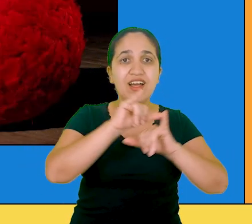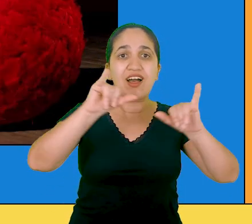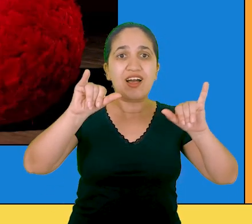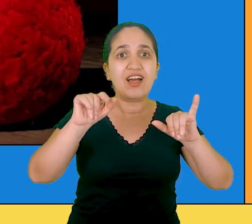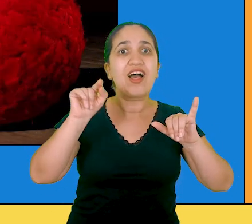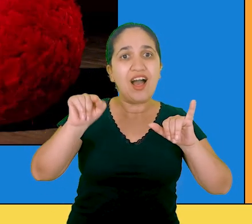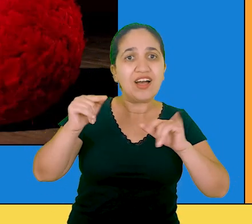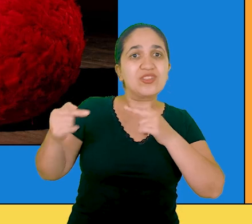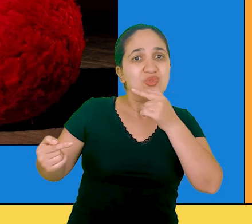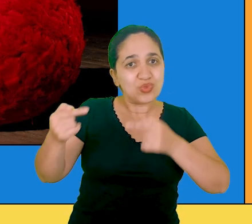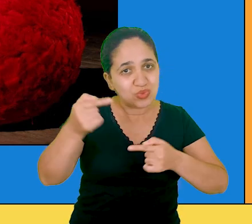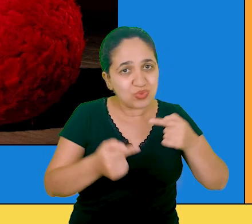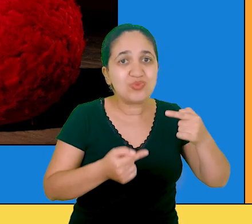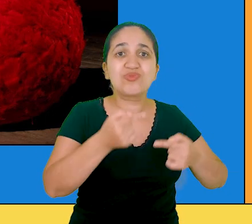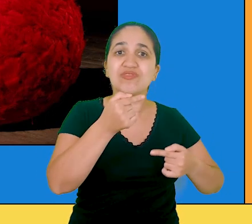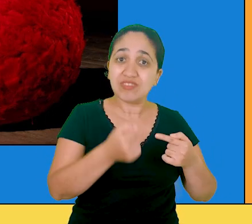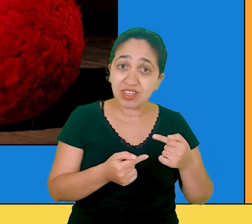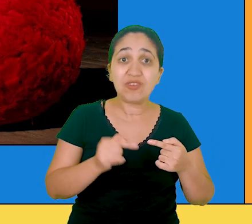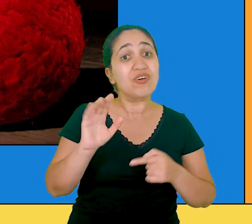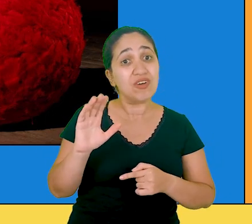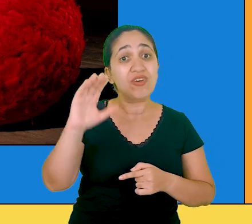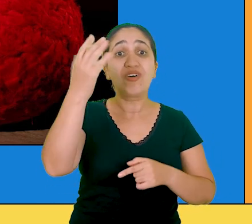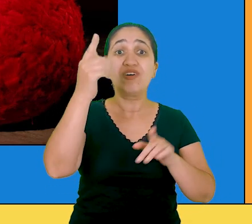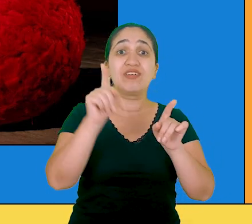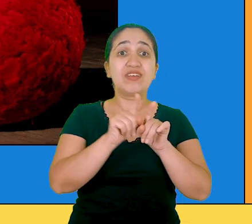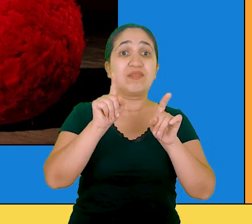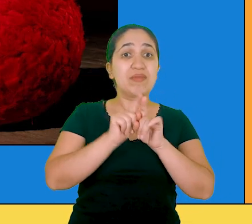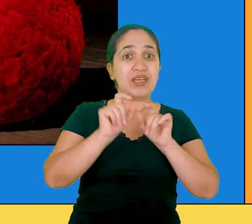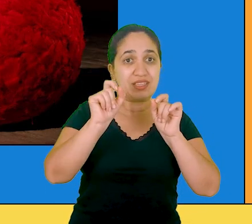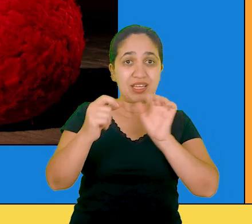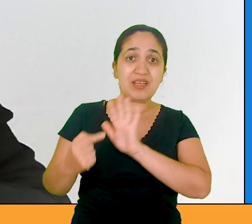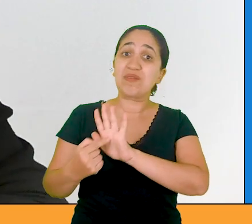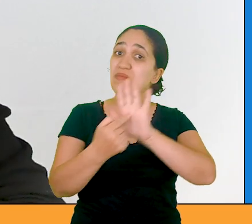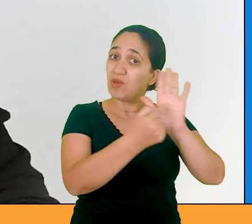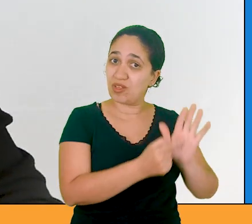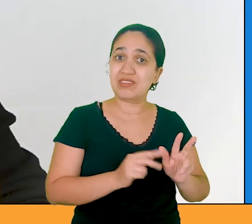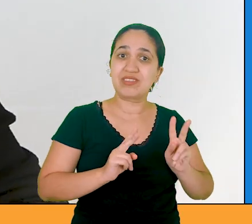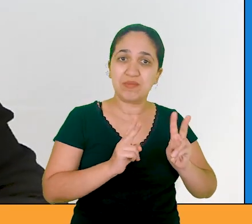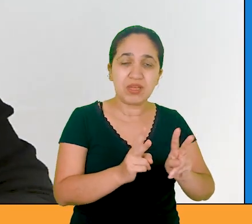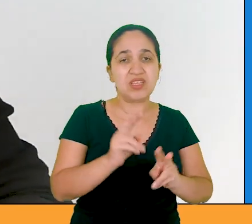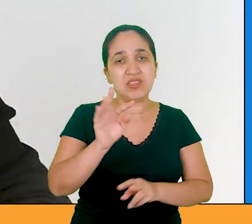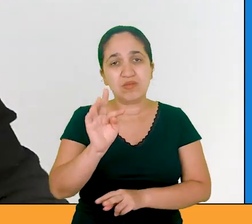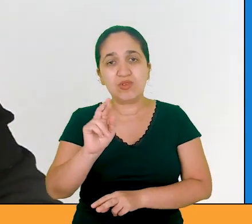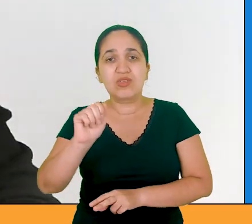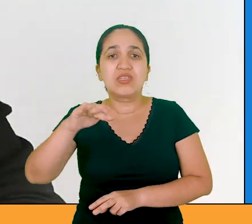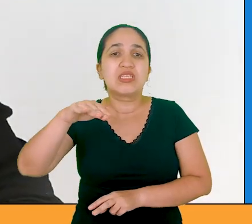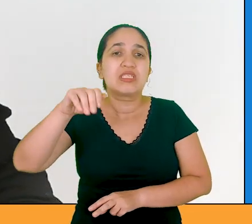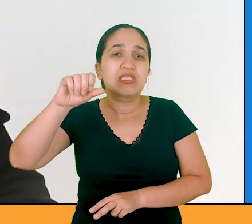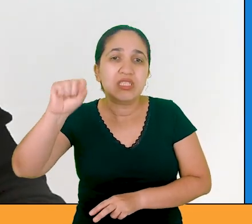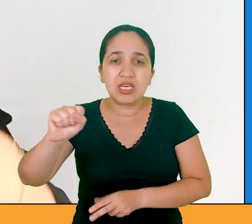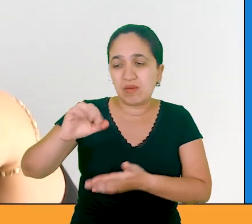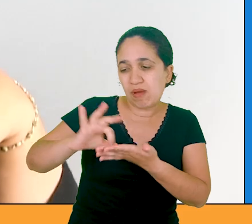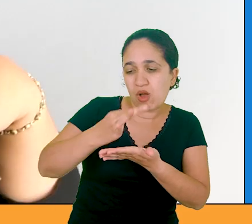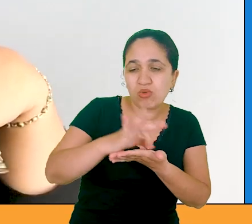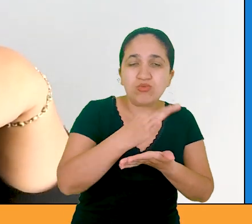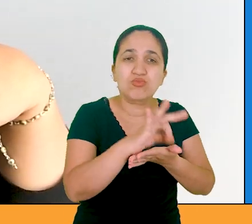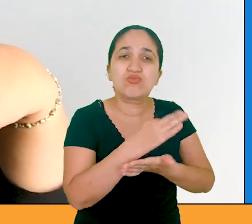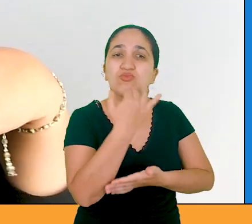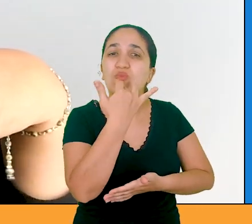perto, as esferas são compostas por penas vermelhas e a partes de um corpo penduradas, como mãos e pés. Costuras,